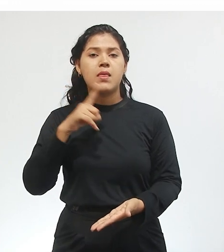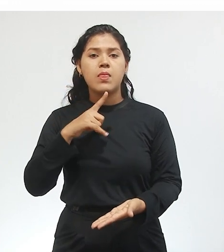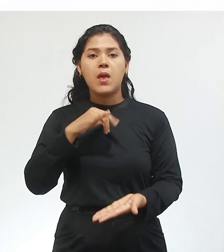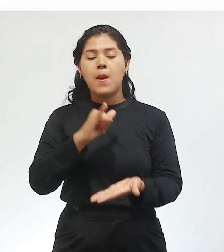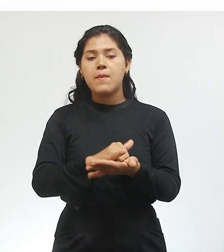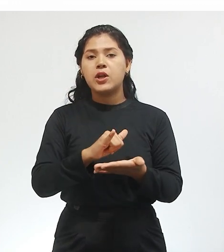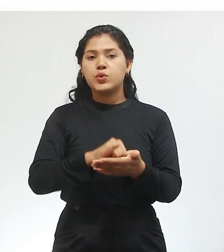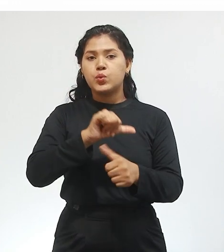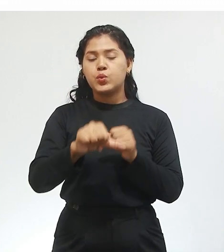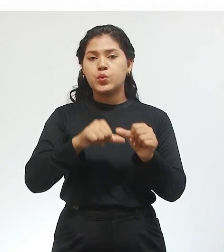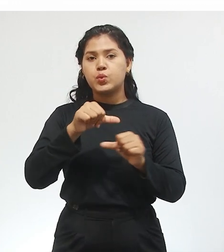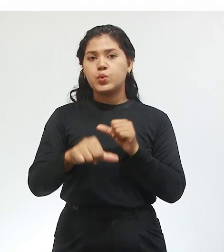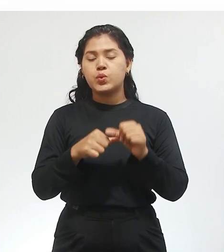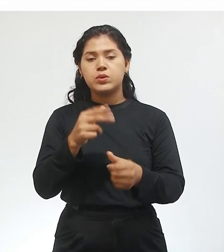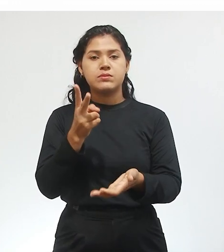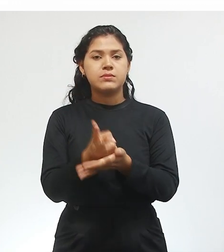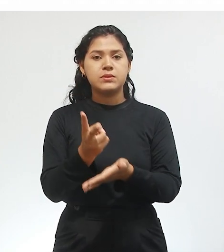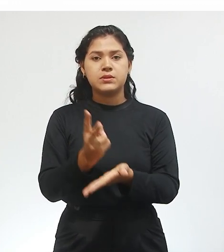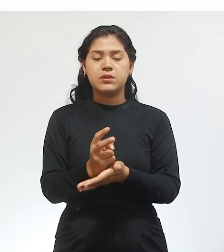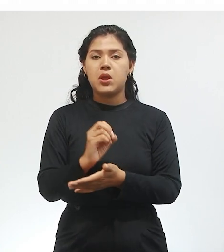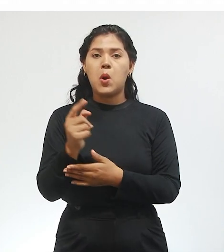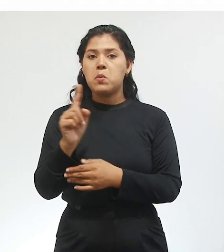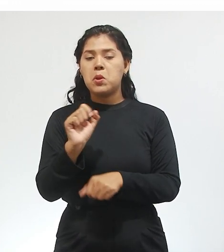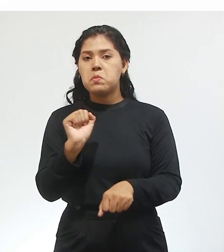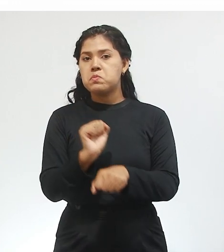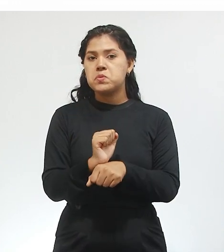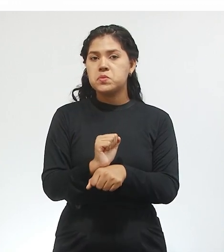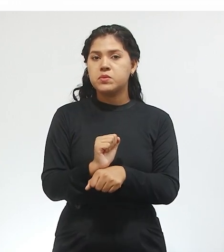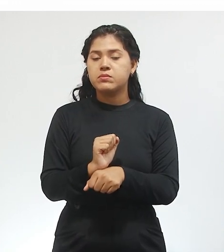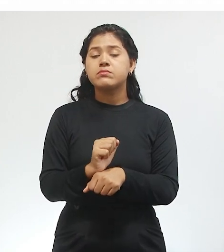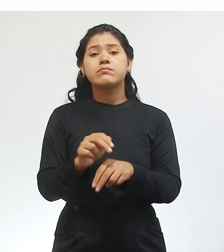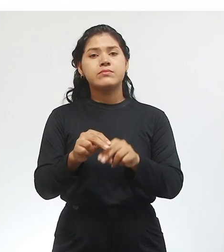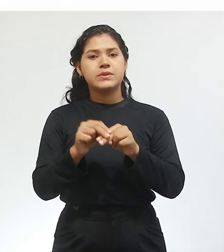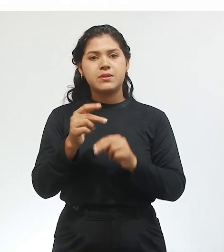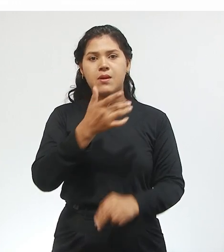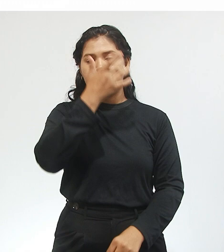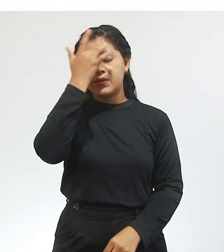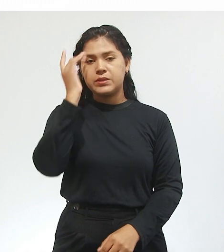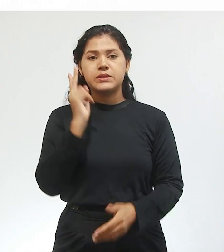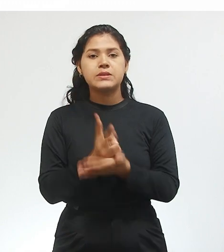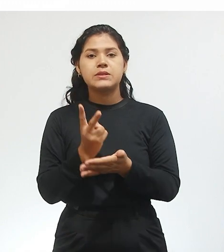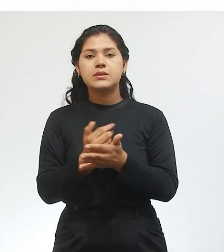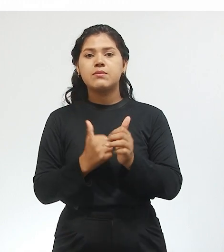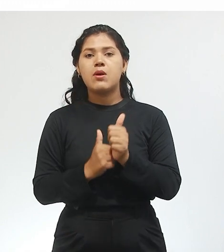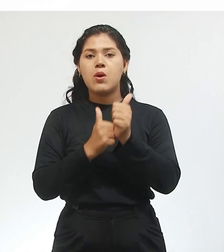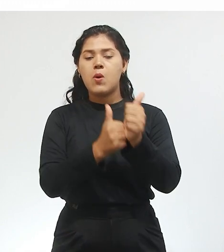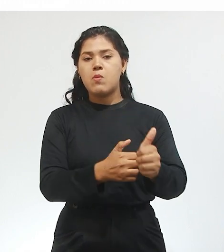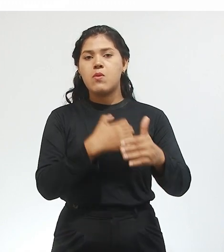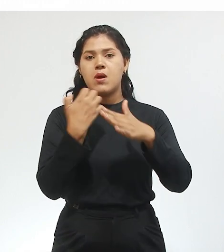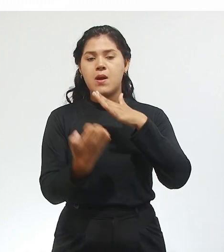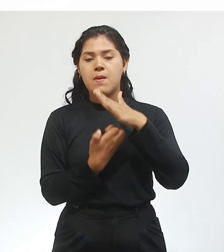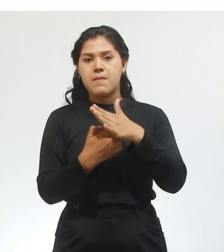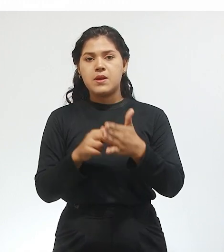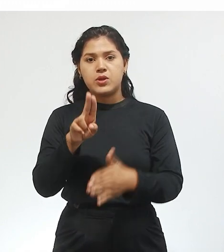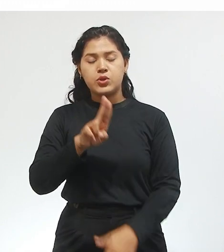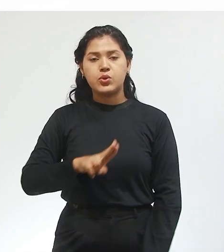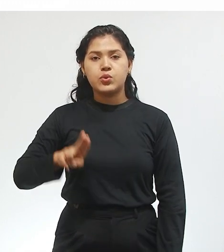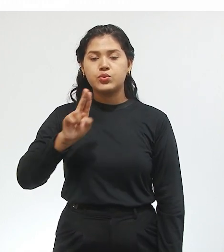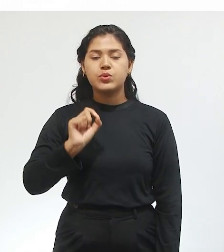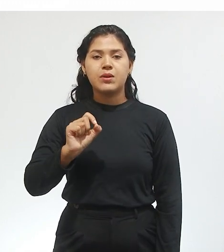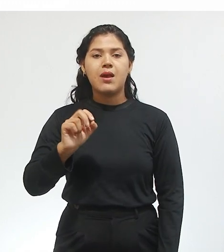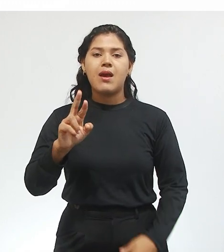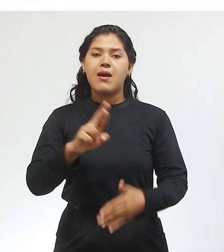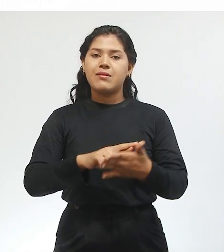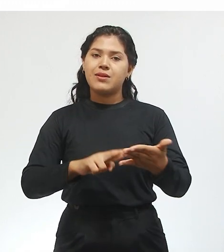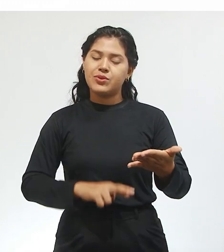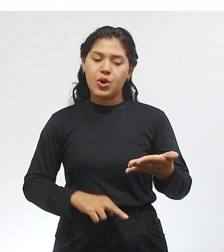isso? Então, esses clientes, geralmente, eles vão acompanhar também a empresa. Por meio desses relatórios, opa, essa empresa, eu acho que ela tem